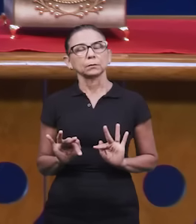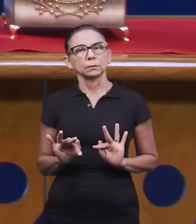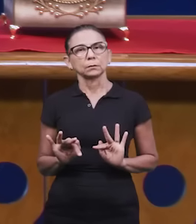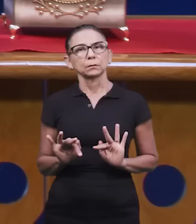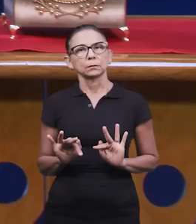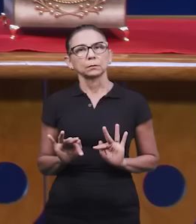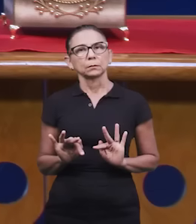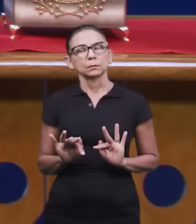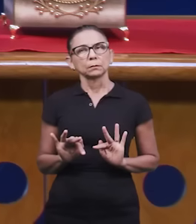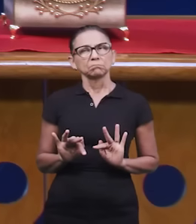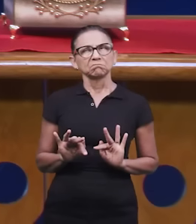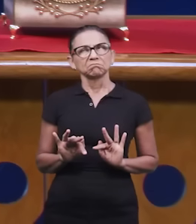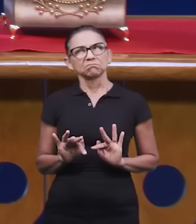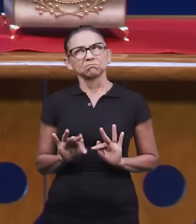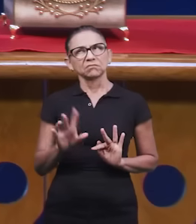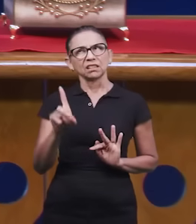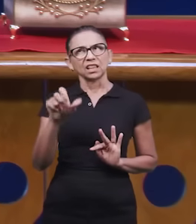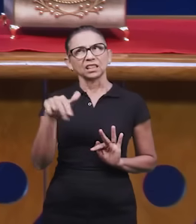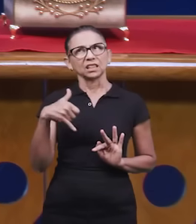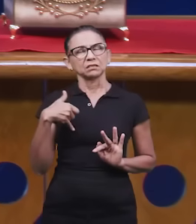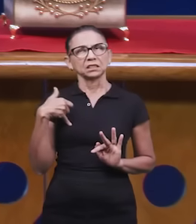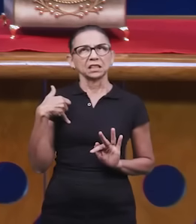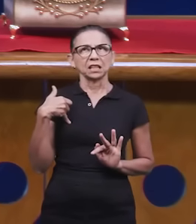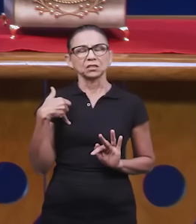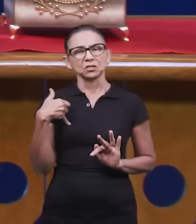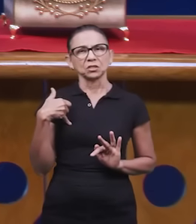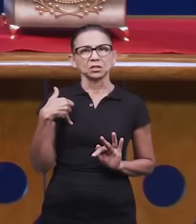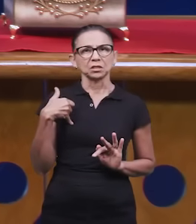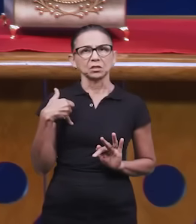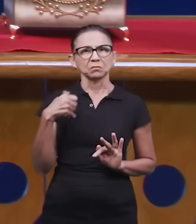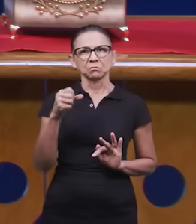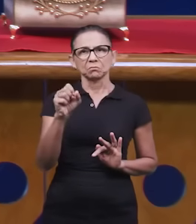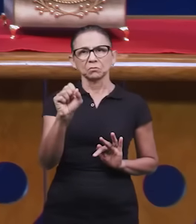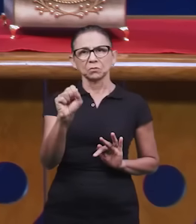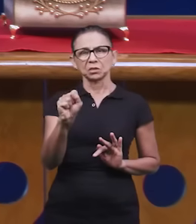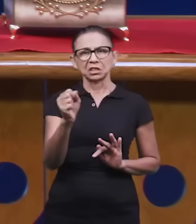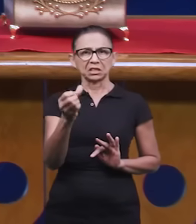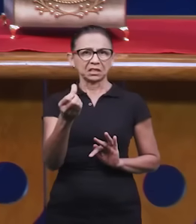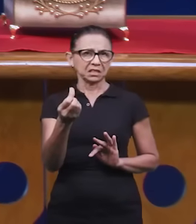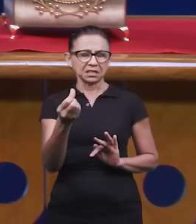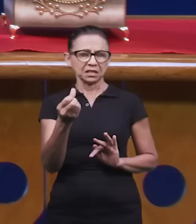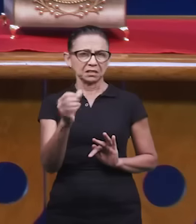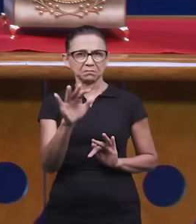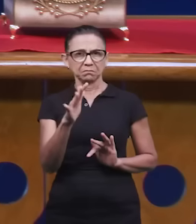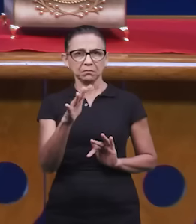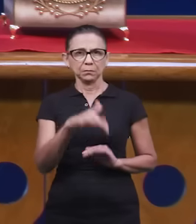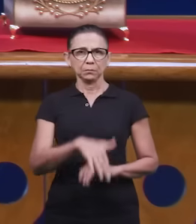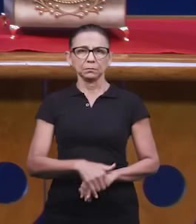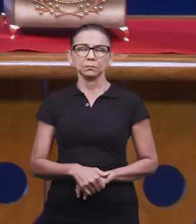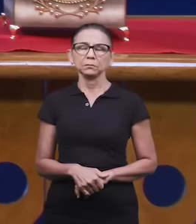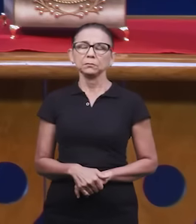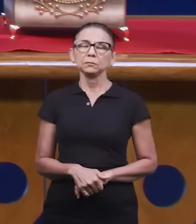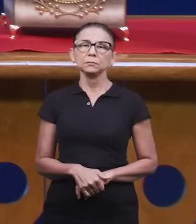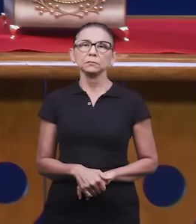agora. Daniel já com cerca aí de 86 anos, por aí.